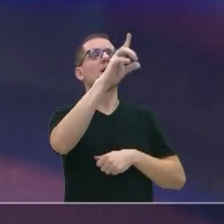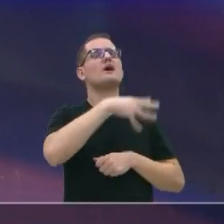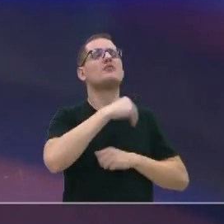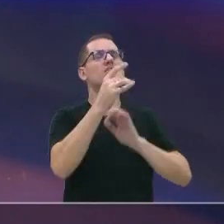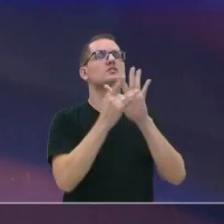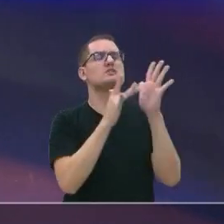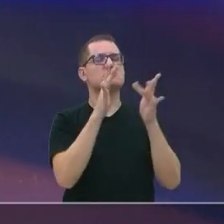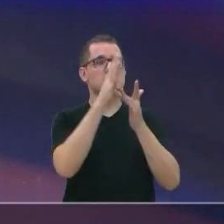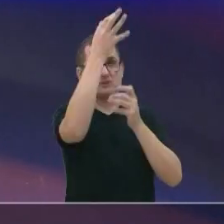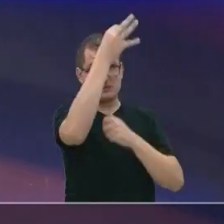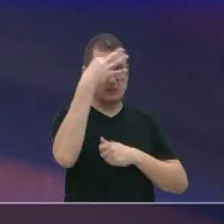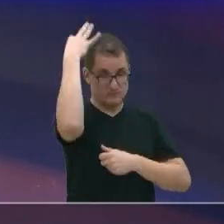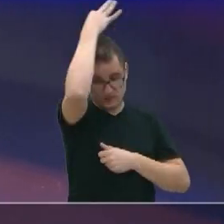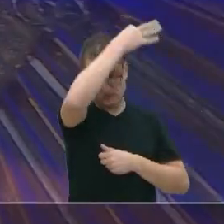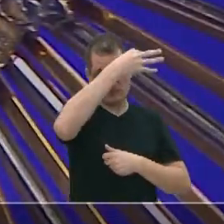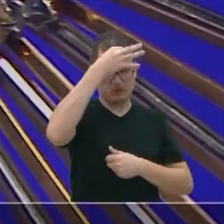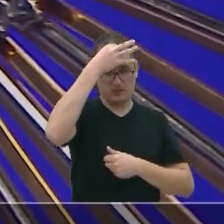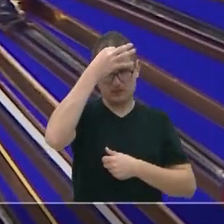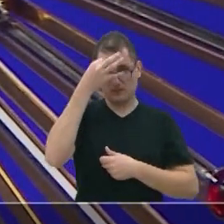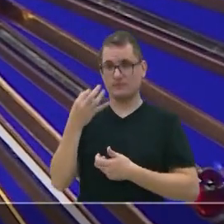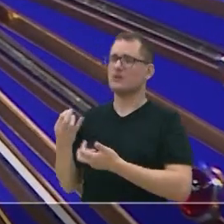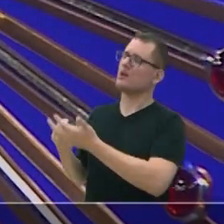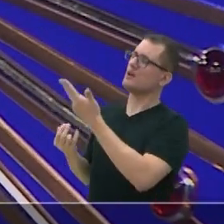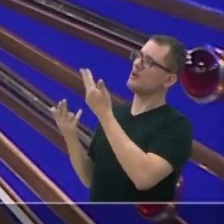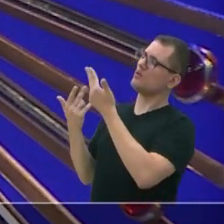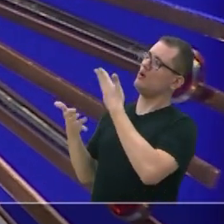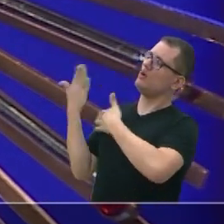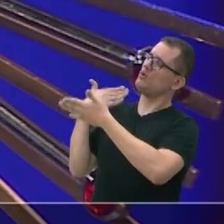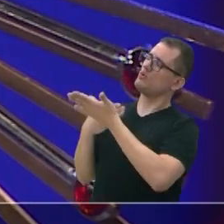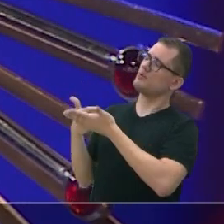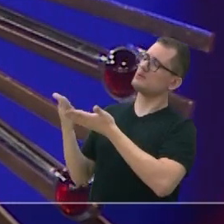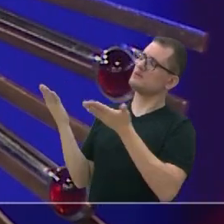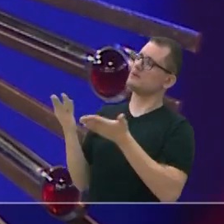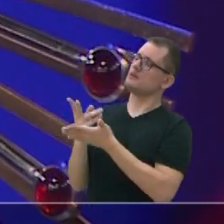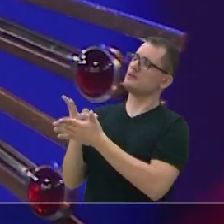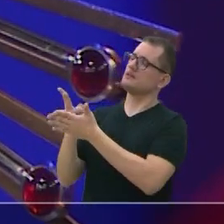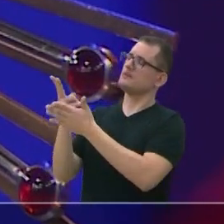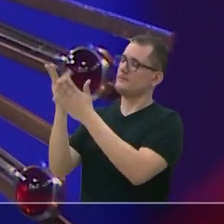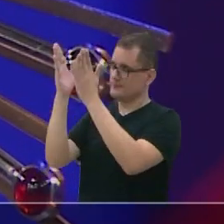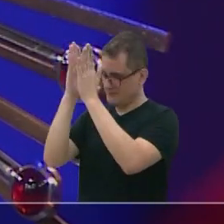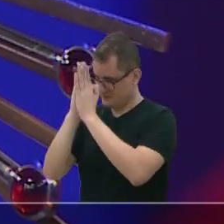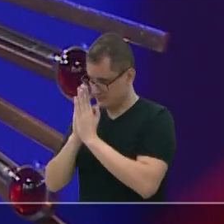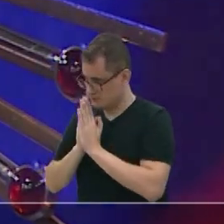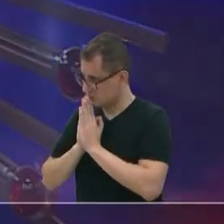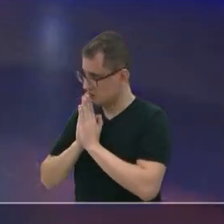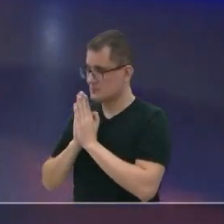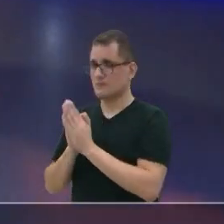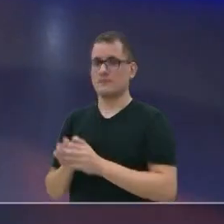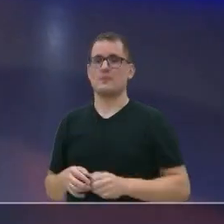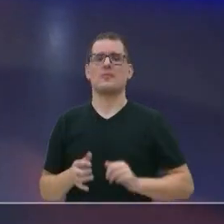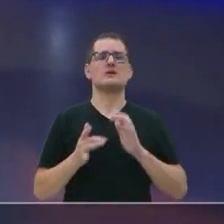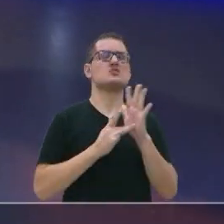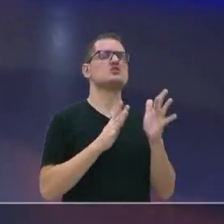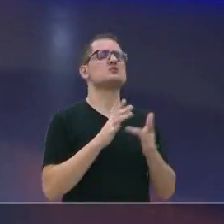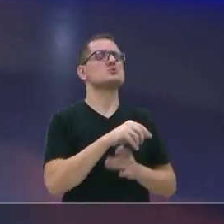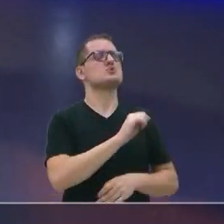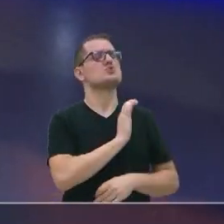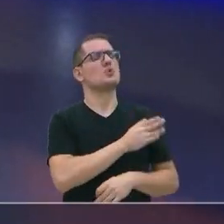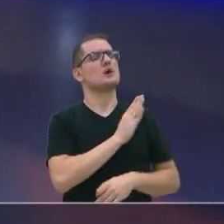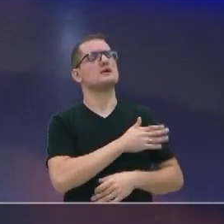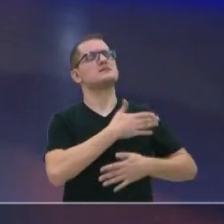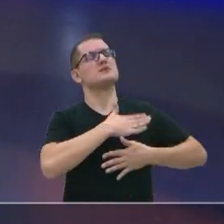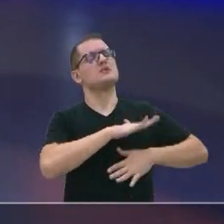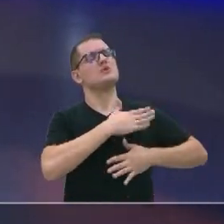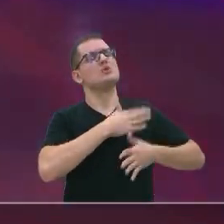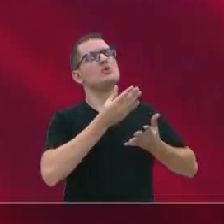Filho, ao Espírito Santo. Como era no princípio, agora e sempre. Amém. Jesus, manso e humilde